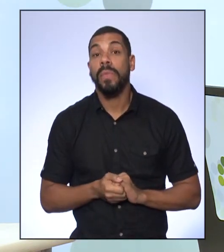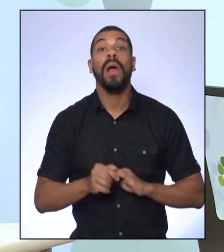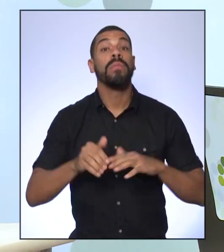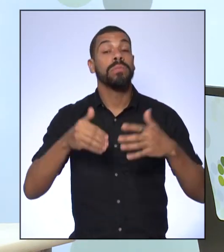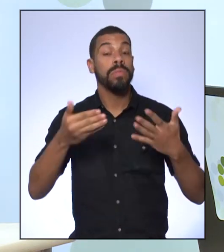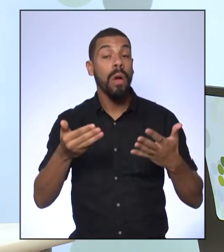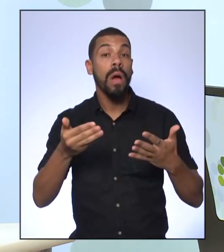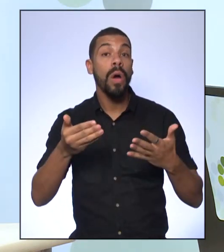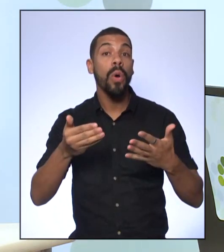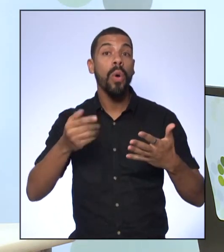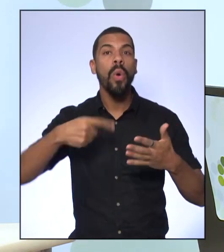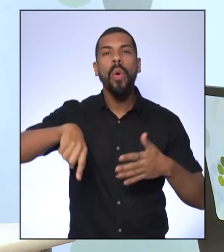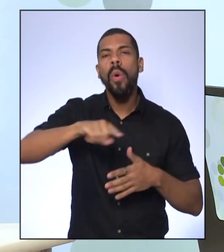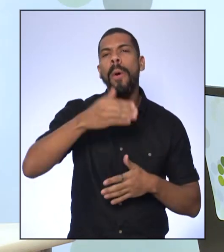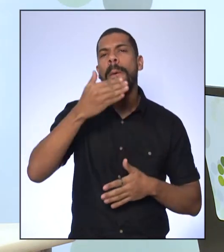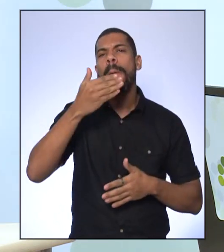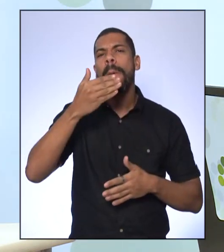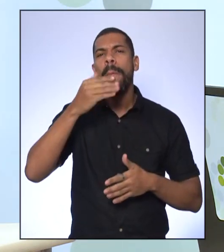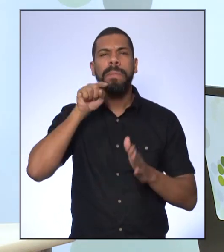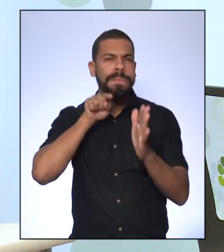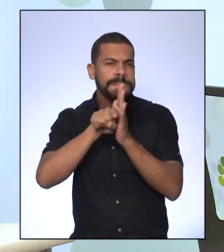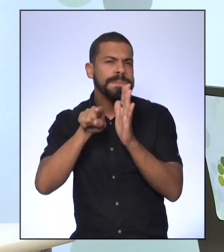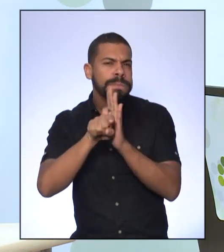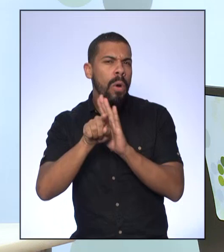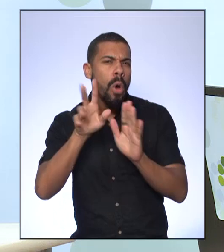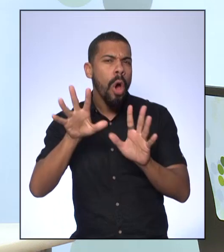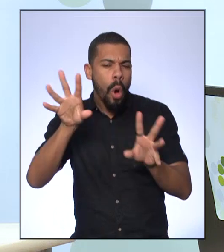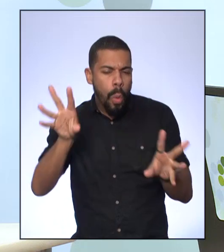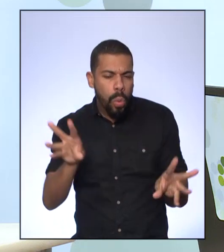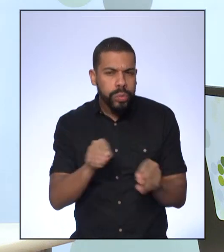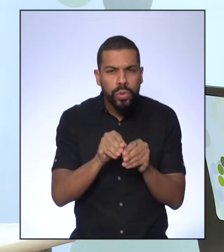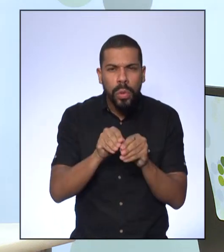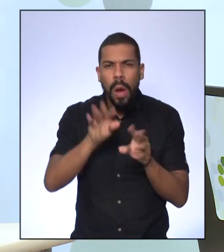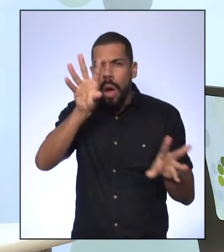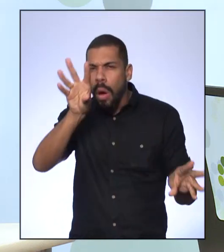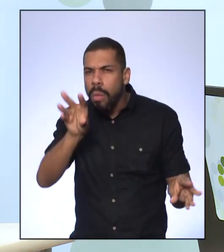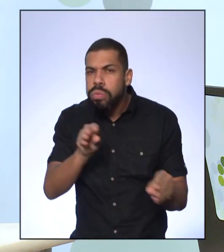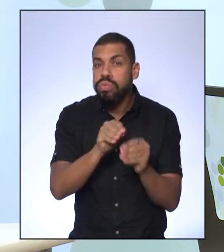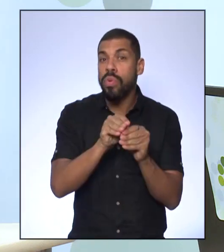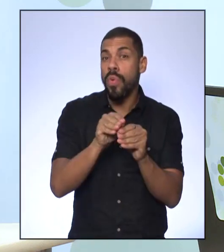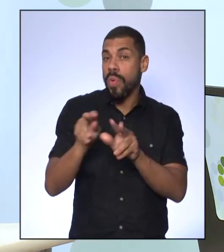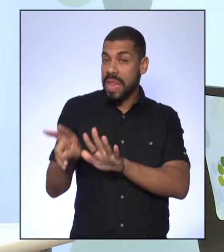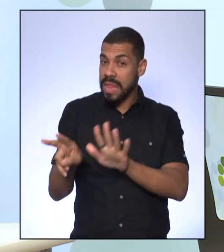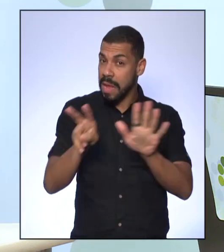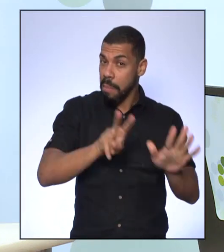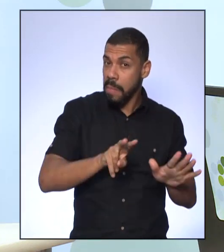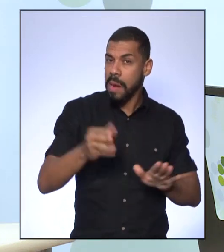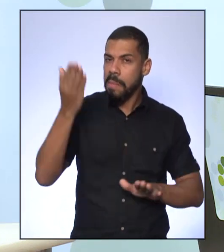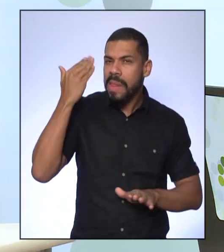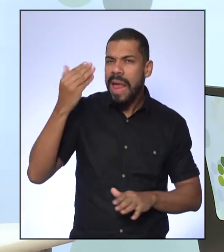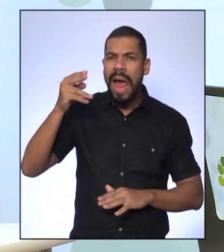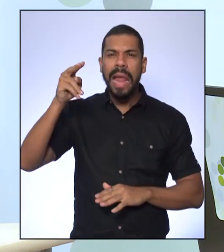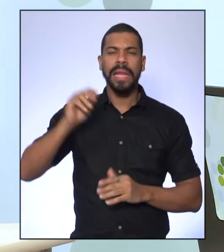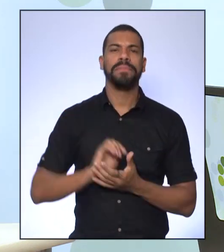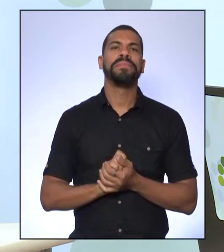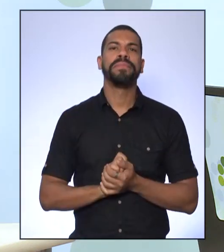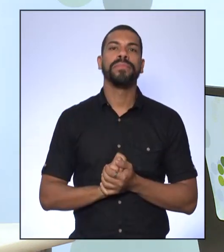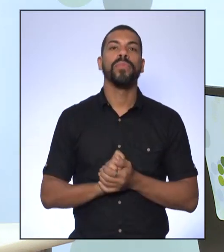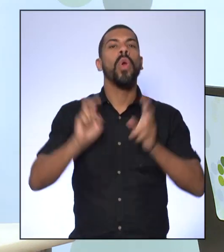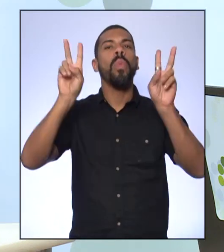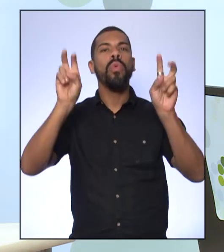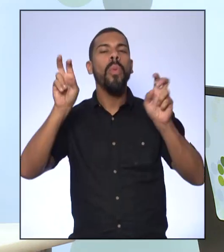Então, eu queria fazer uma retomada do que foi visto na aula passada. Então, eu falei um pouquinho do histórico, né,